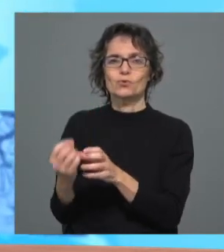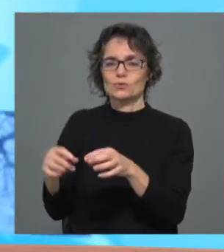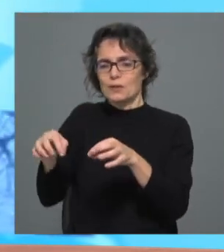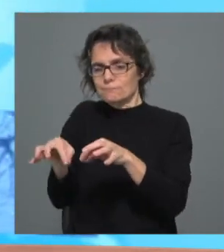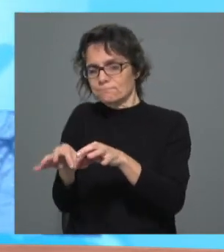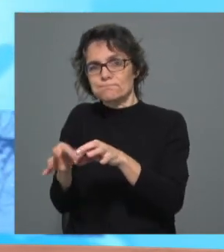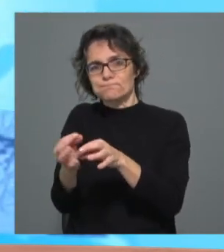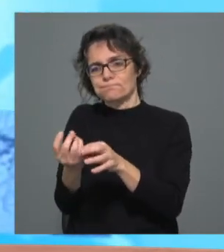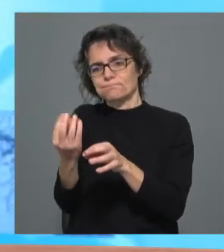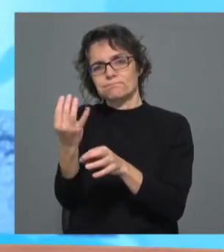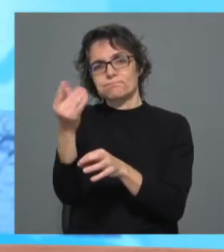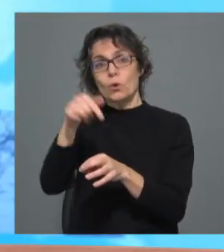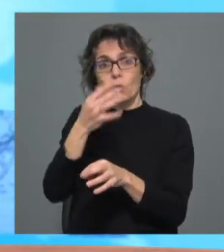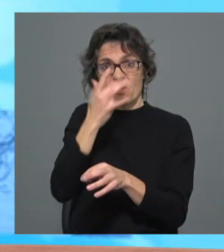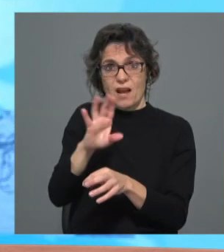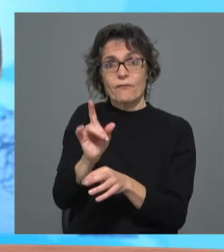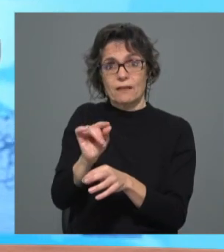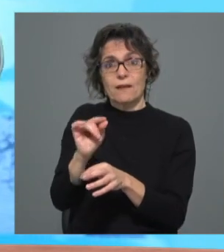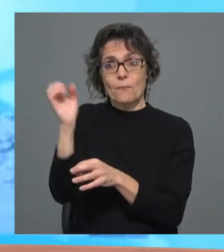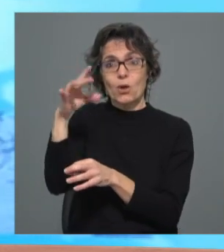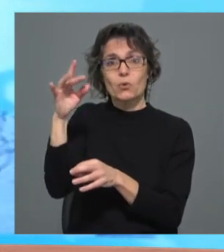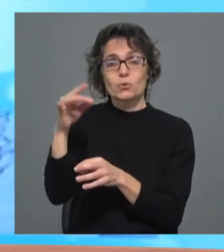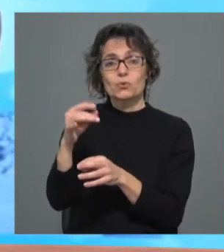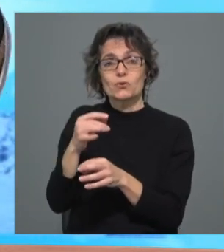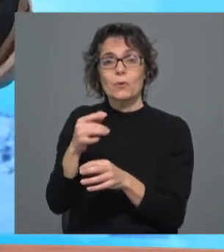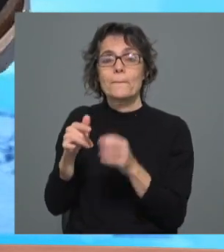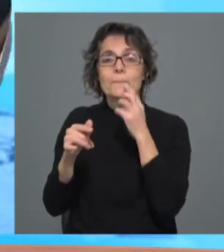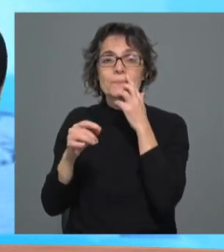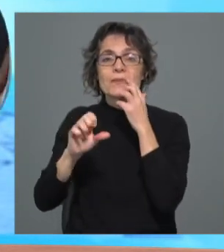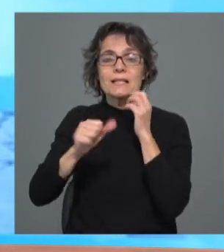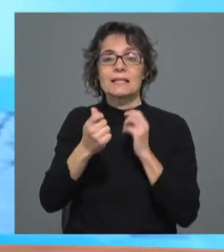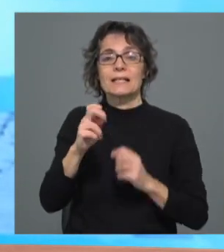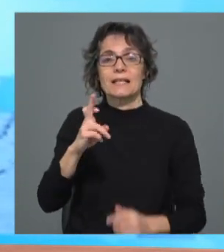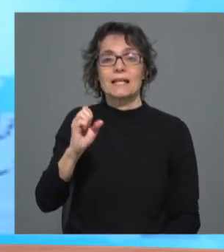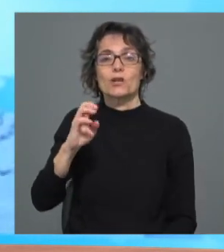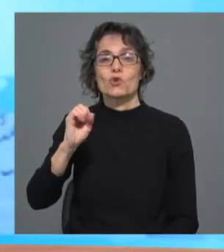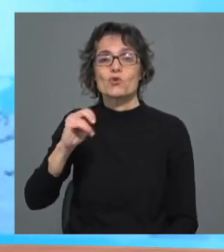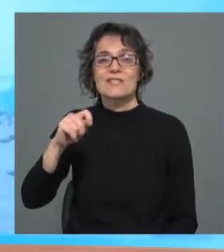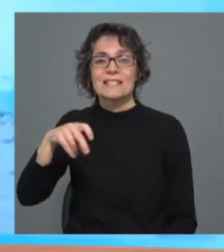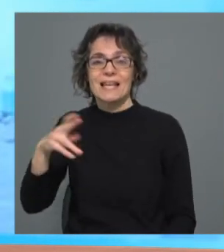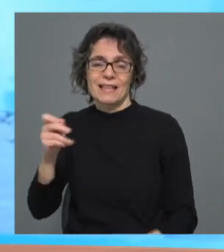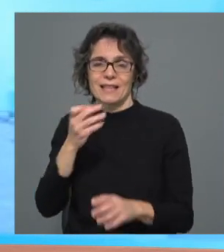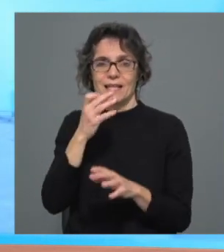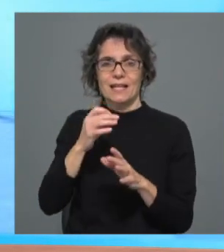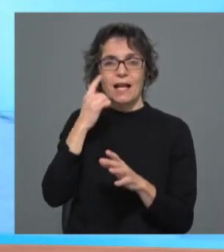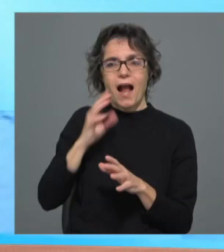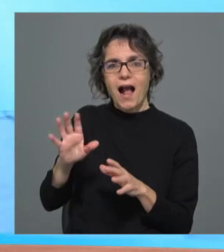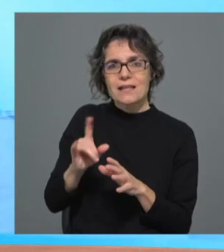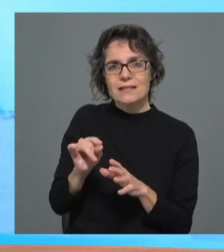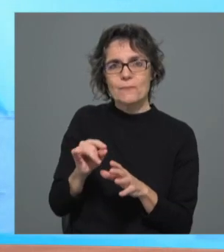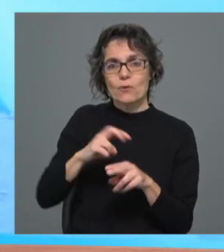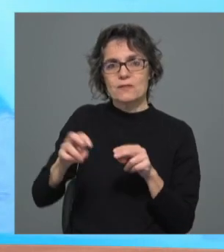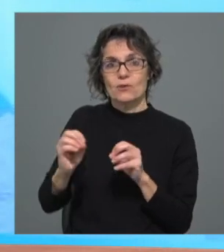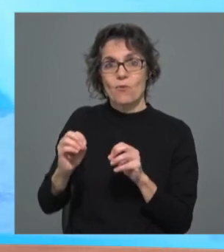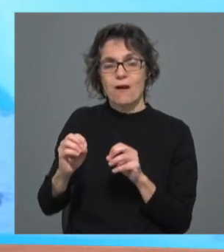se usa muito esses candeeiros de querosene, na Ásia, nas zonas mais pobres, onde não há